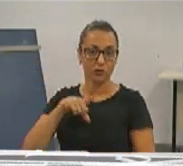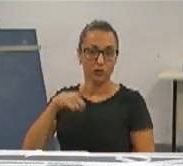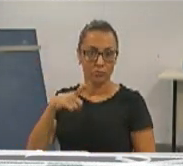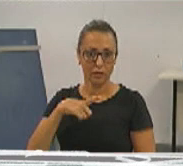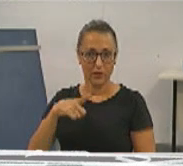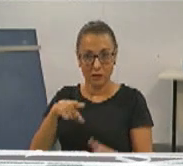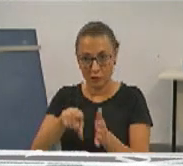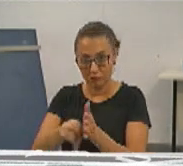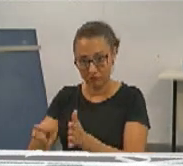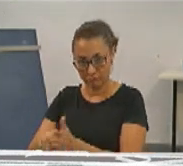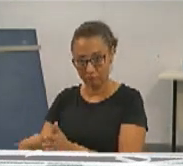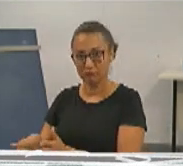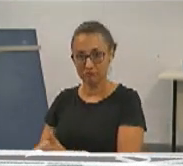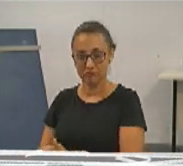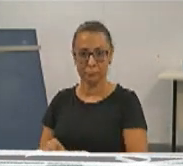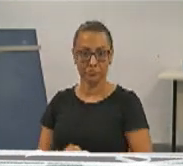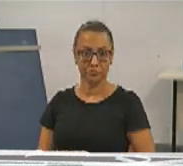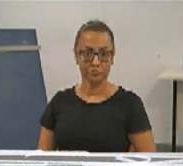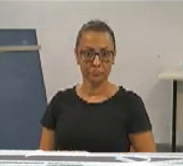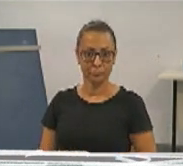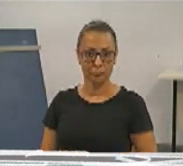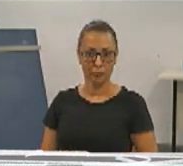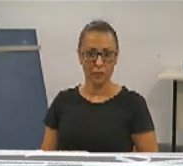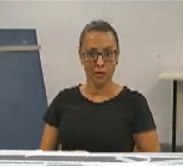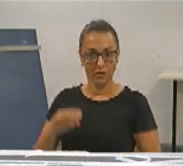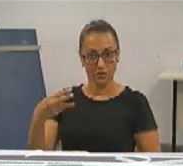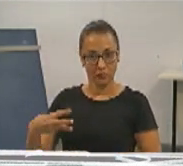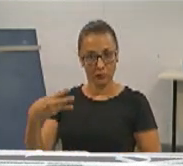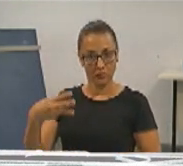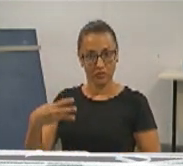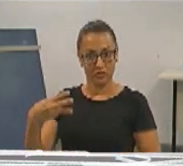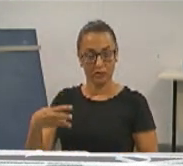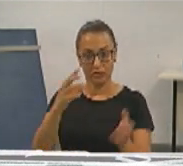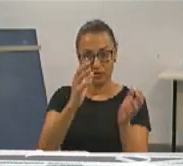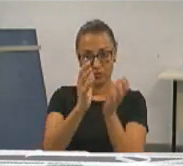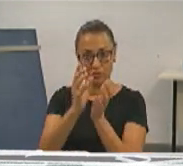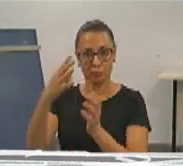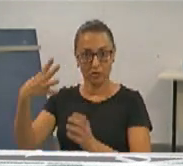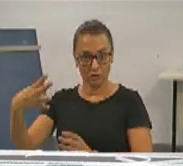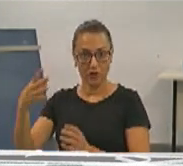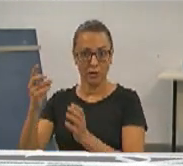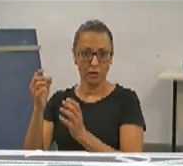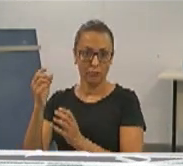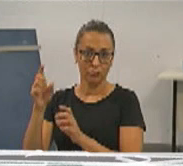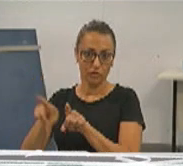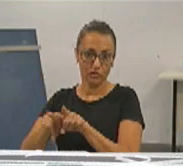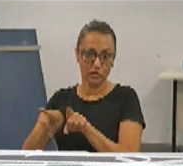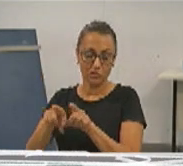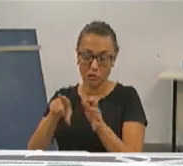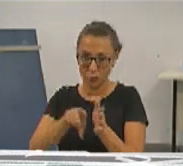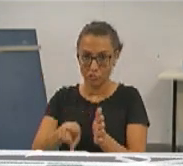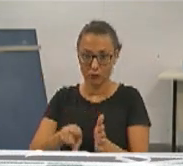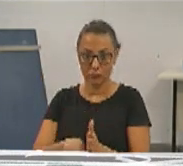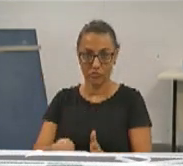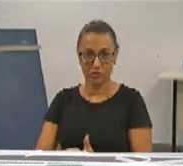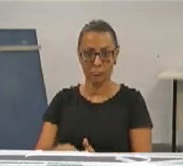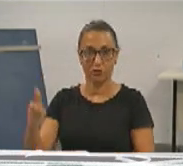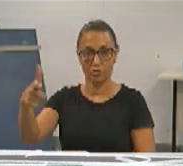si. E como o terceiro bloco e o quarto bloco são relativos a perguntas das